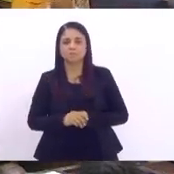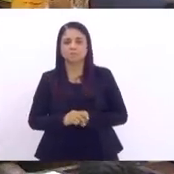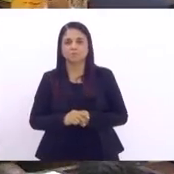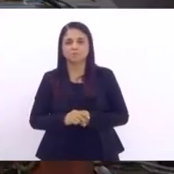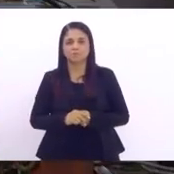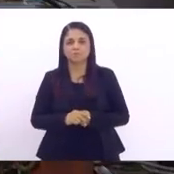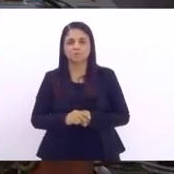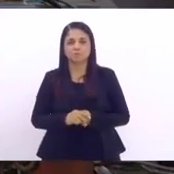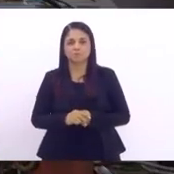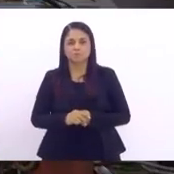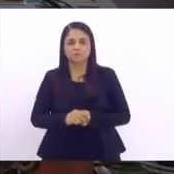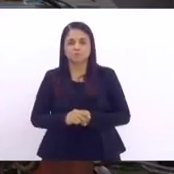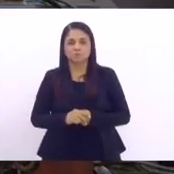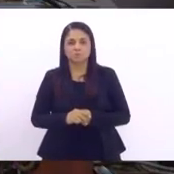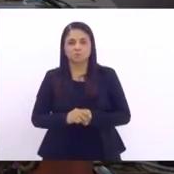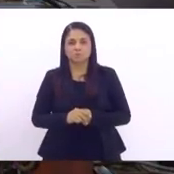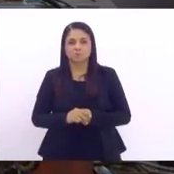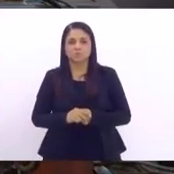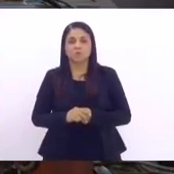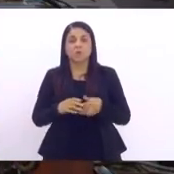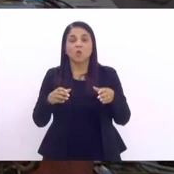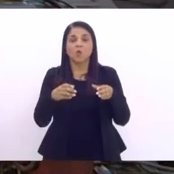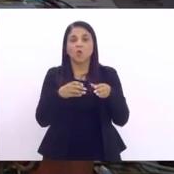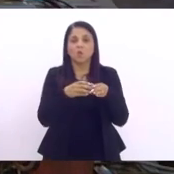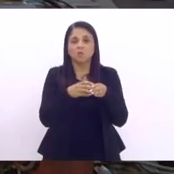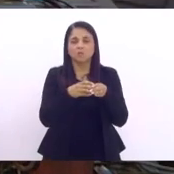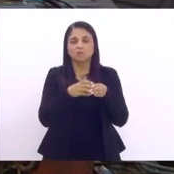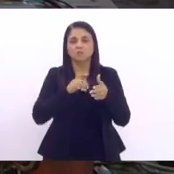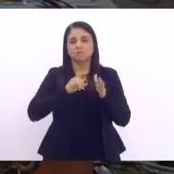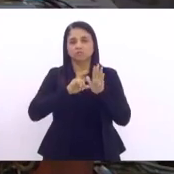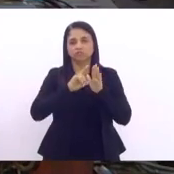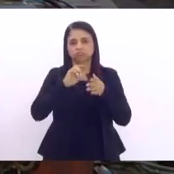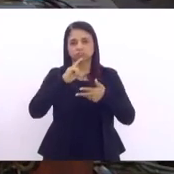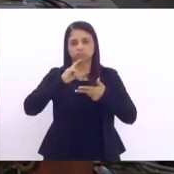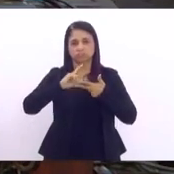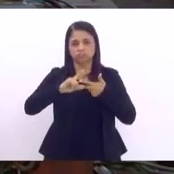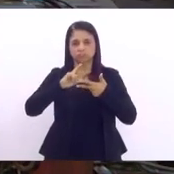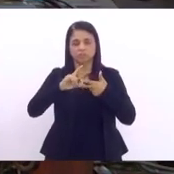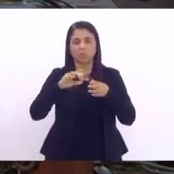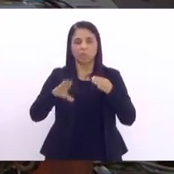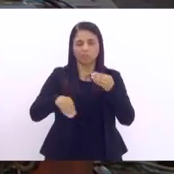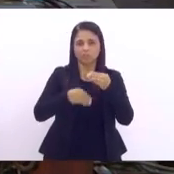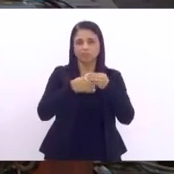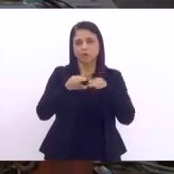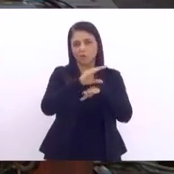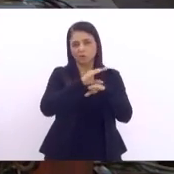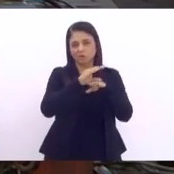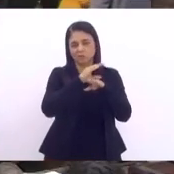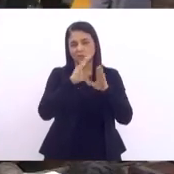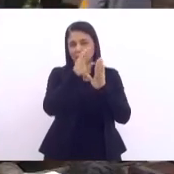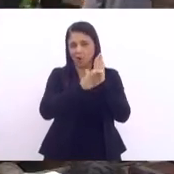Pela Comissão de Legislação Constitucional Complementar e Códigos, deputado Marcelo Dino.